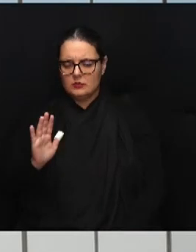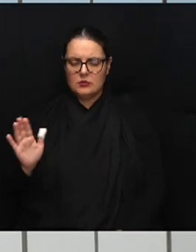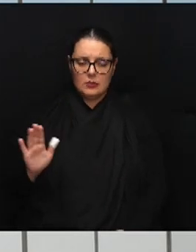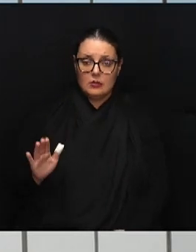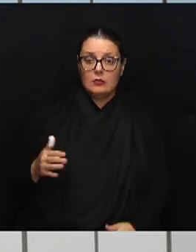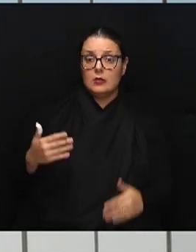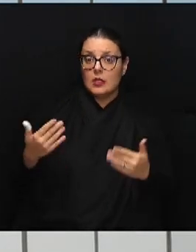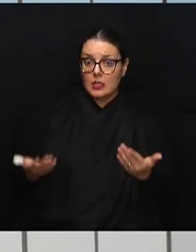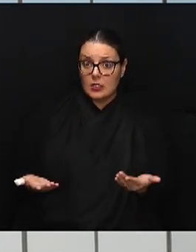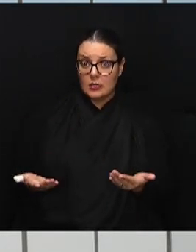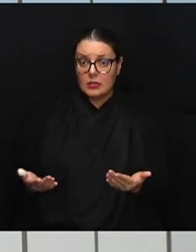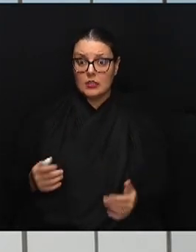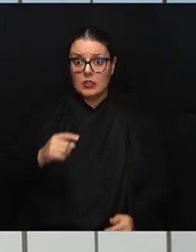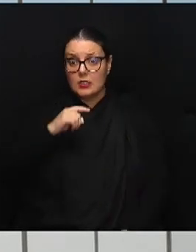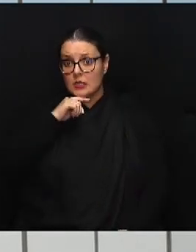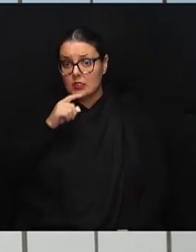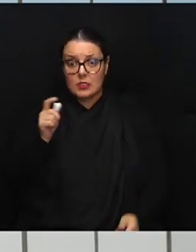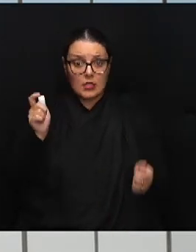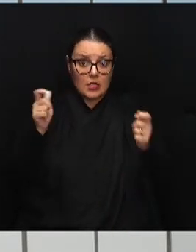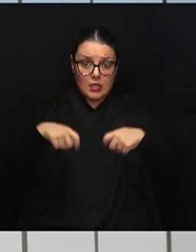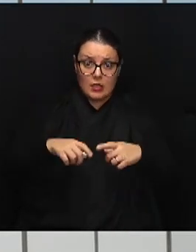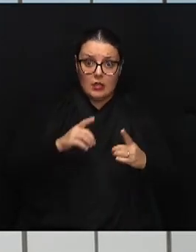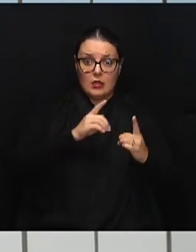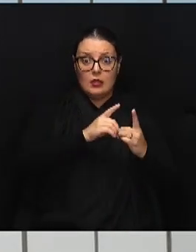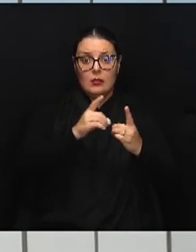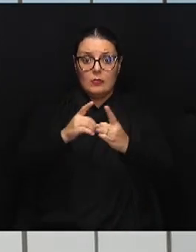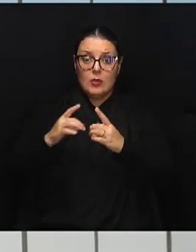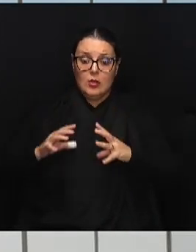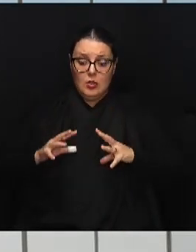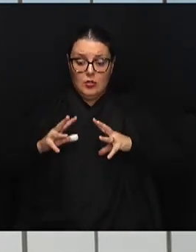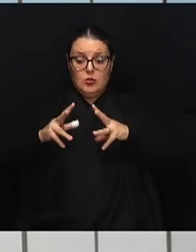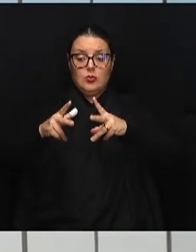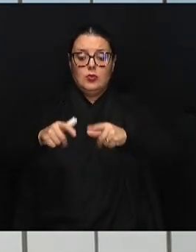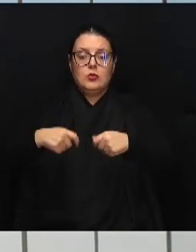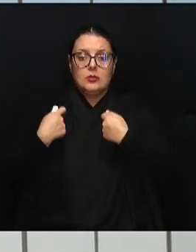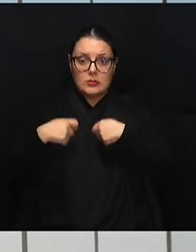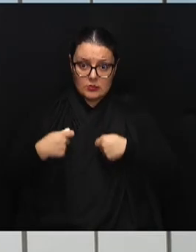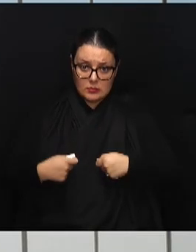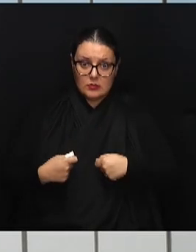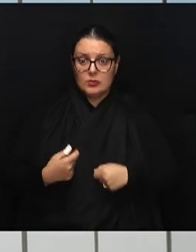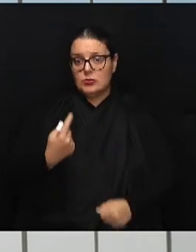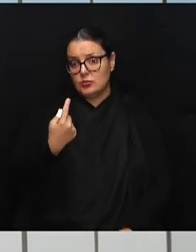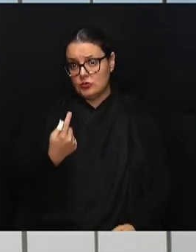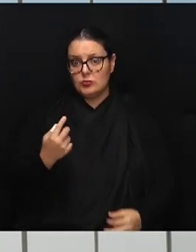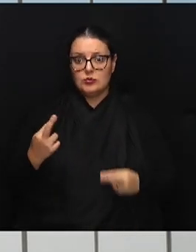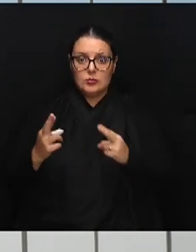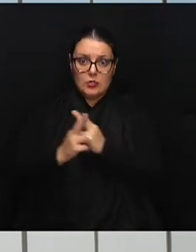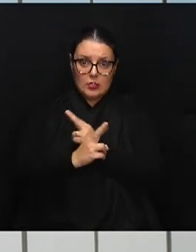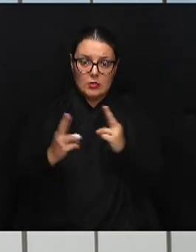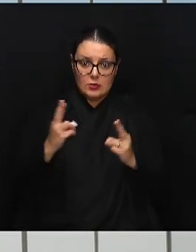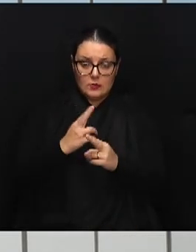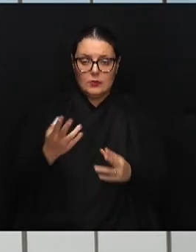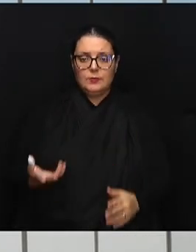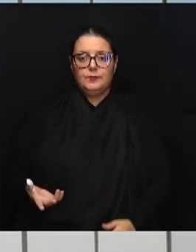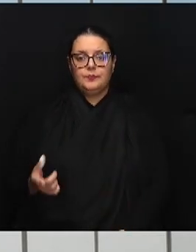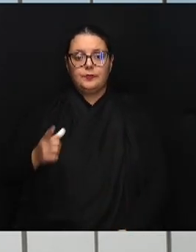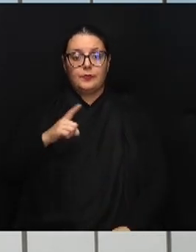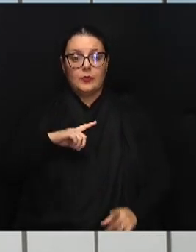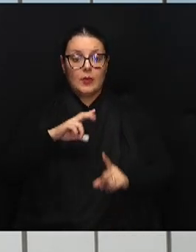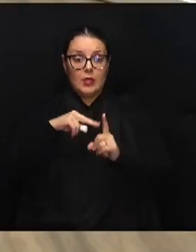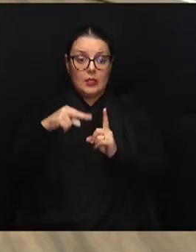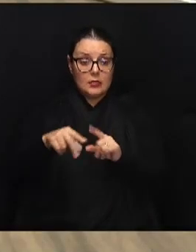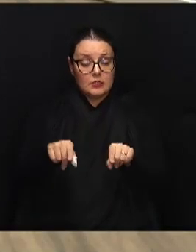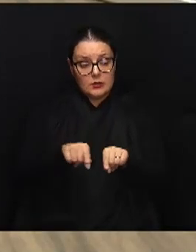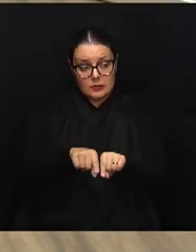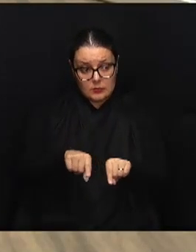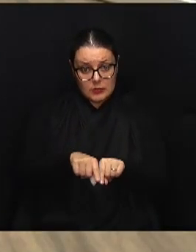é que ninguém é capaz de atender todas as necessidades de um relacionamento. E tem esse ponto também, né?